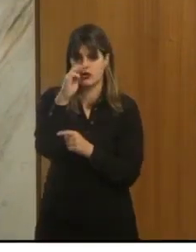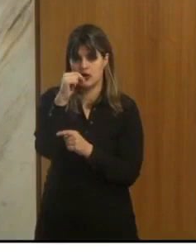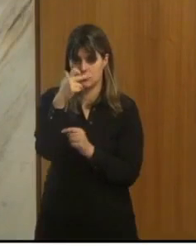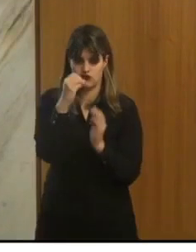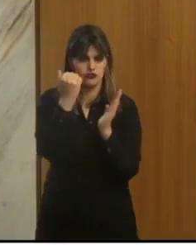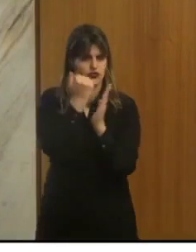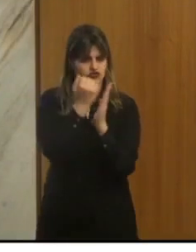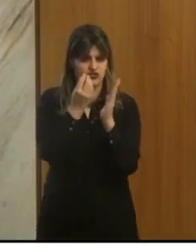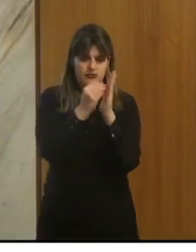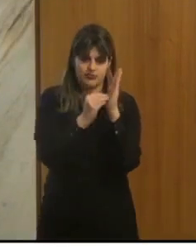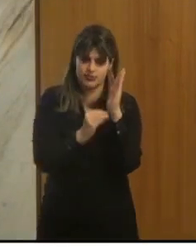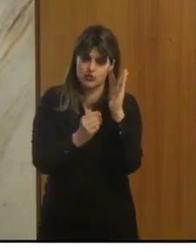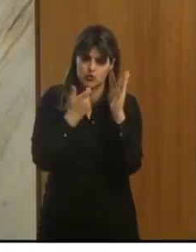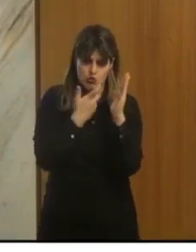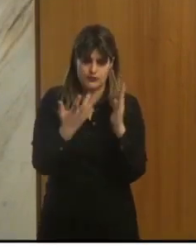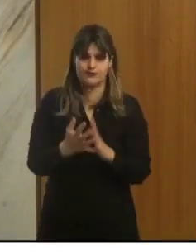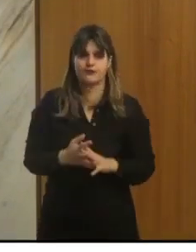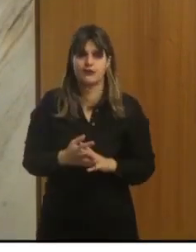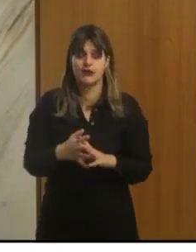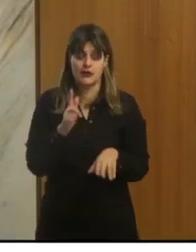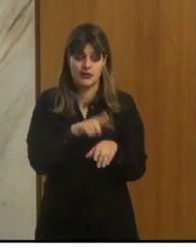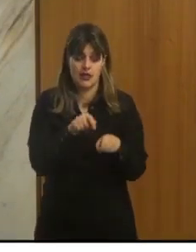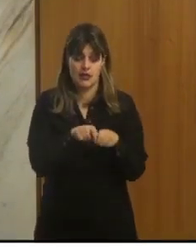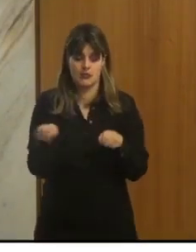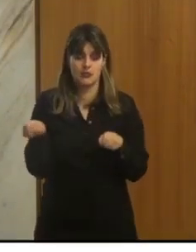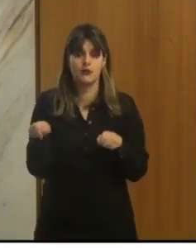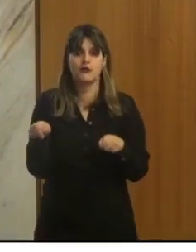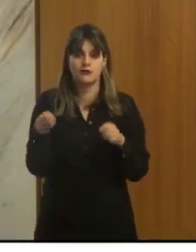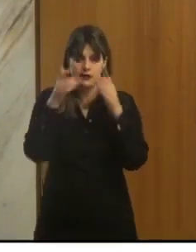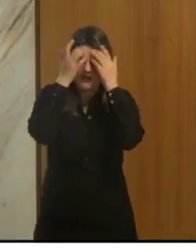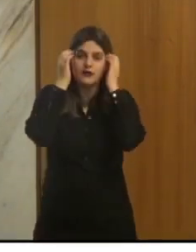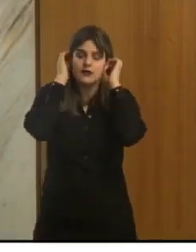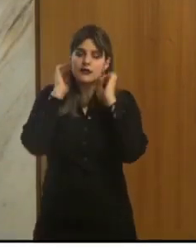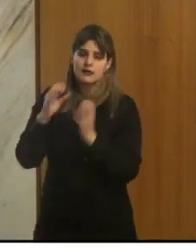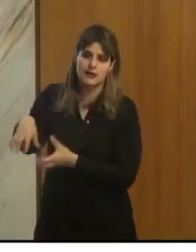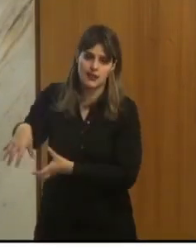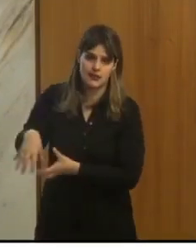registados, tudo isso. Na altura, foram transportados para a Igreja